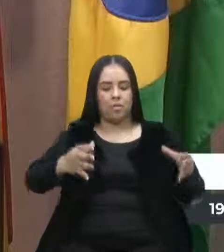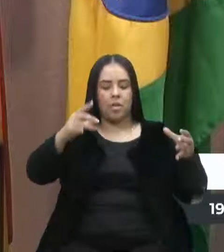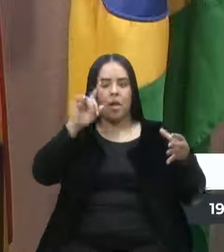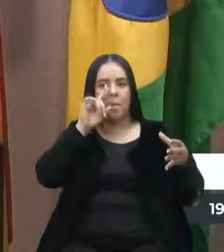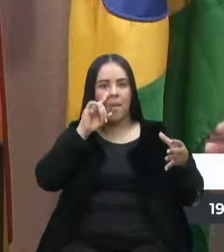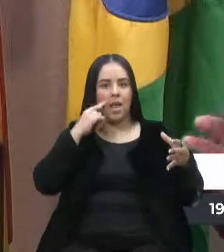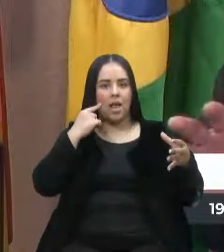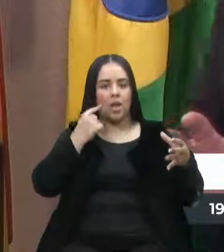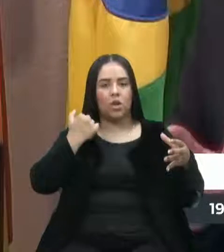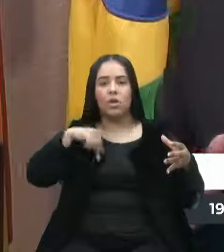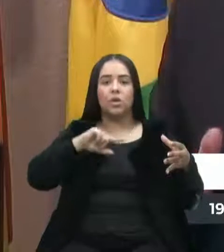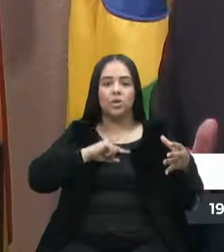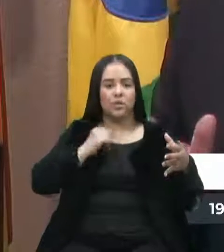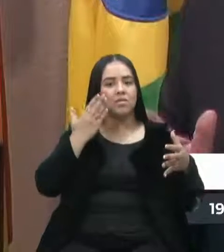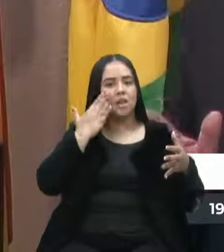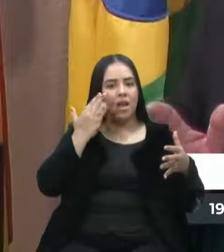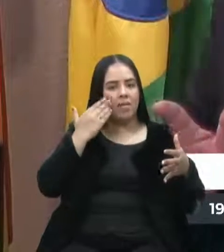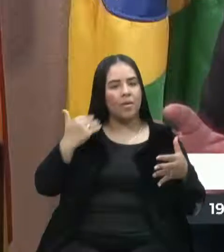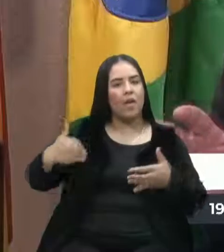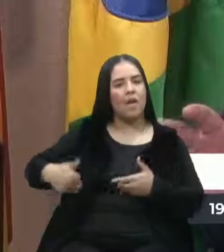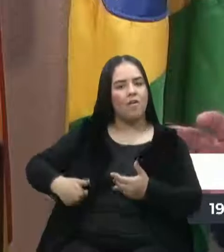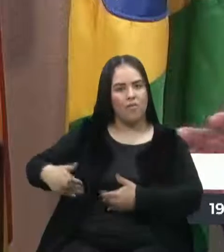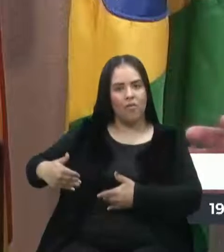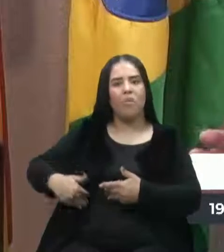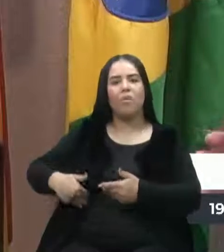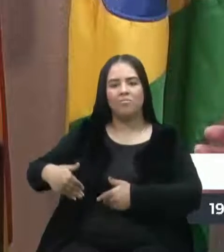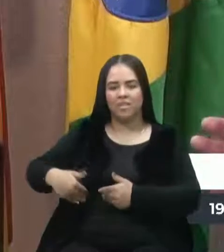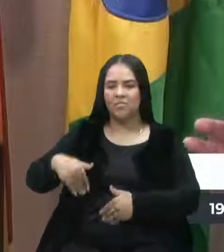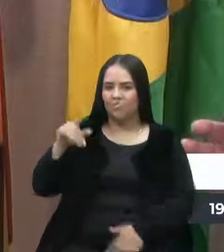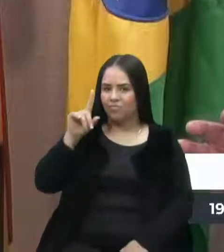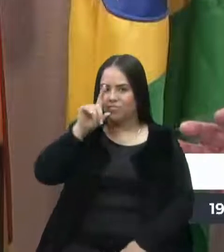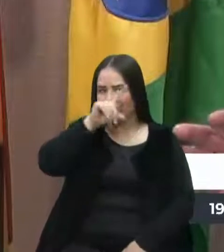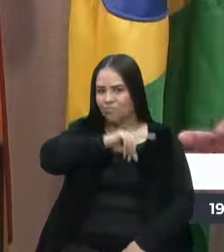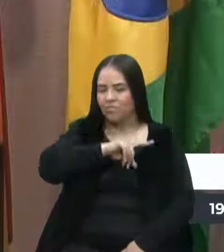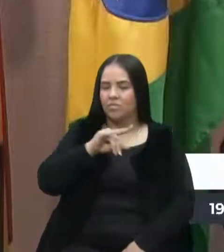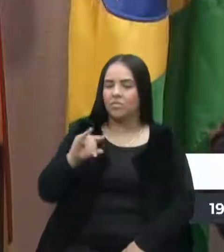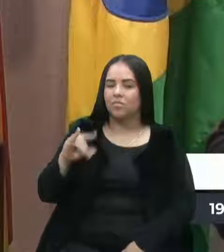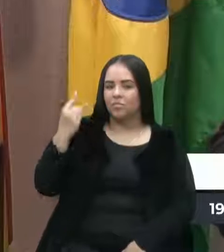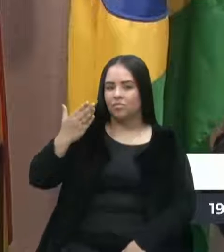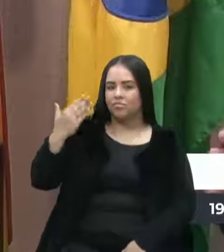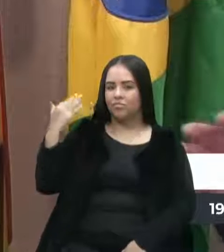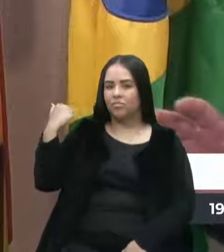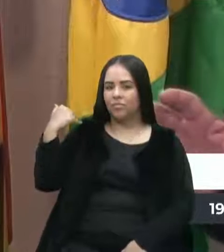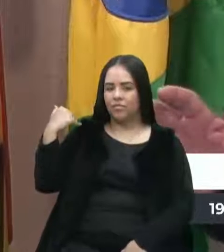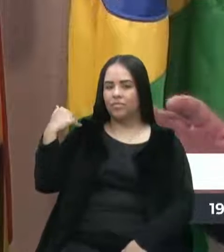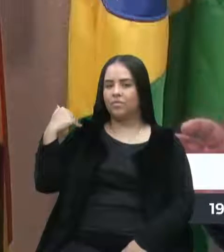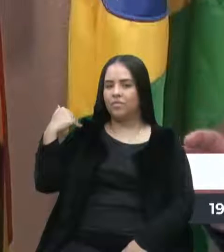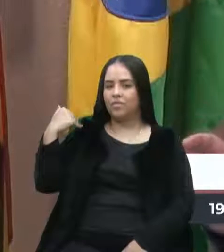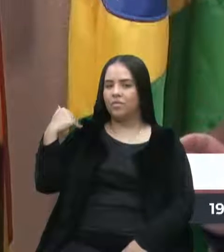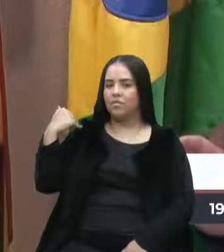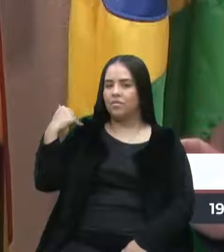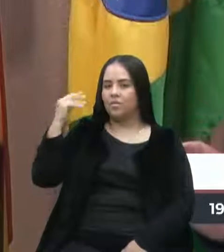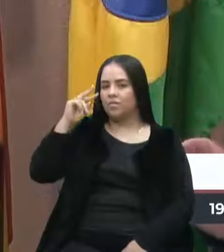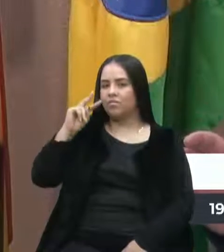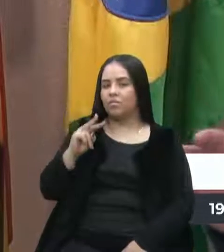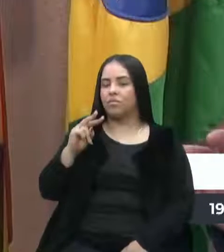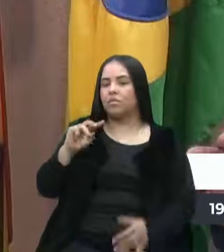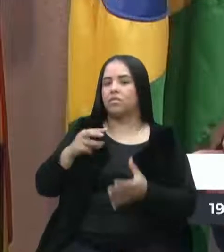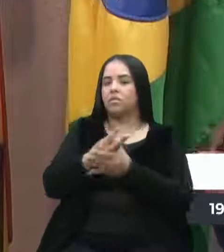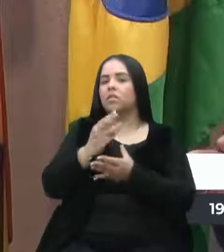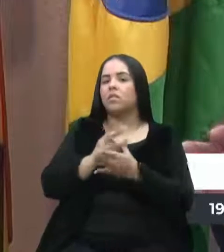e nós estamos com a fome batendo na nossa porta nas últimas nos últimos dias mole no WhatsApp de